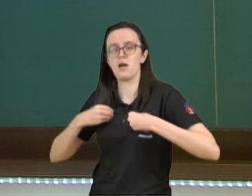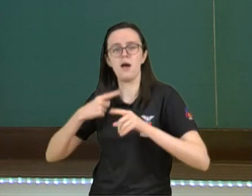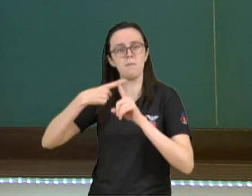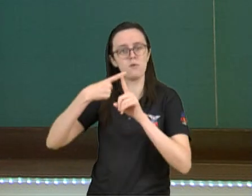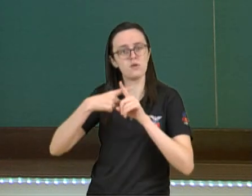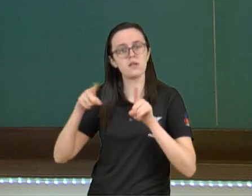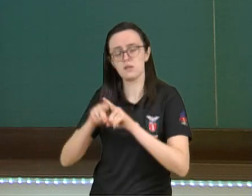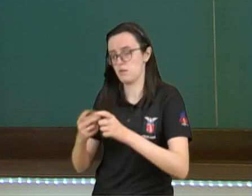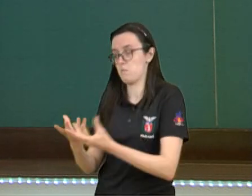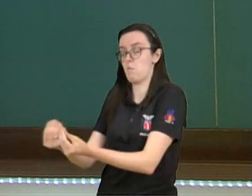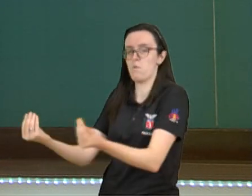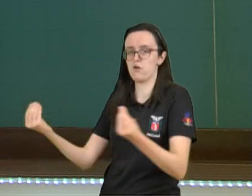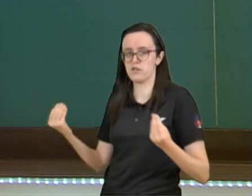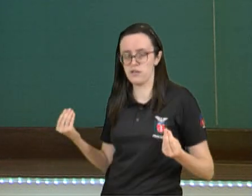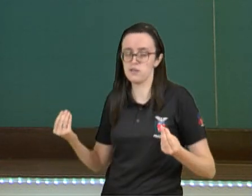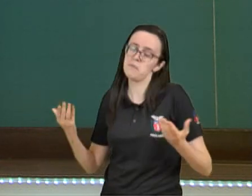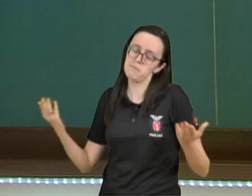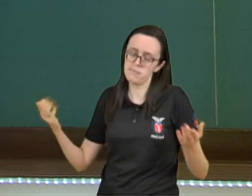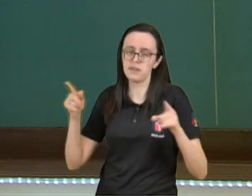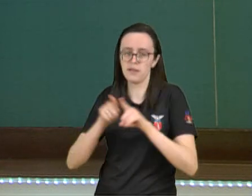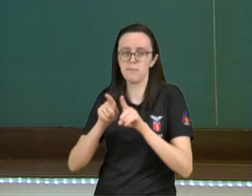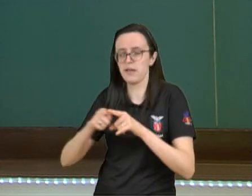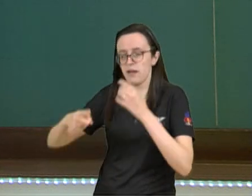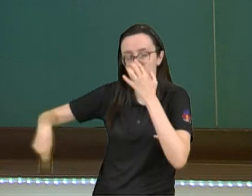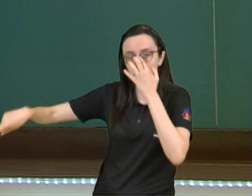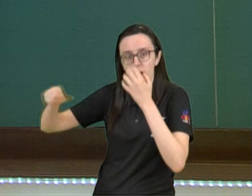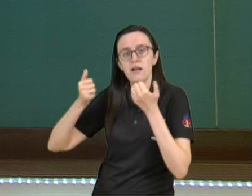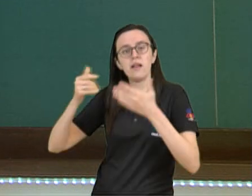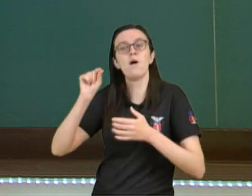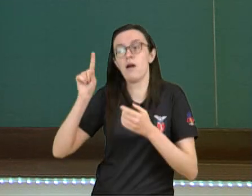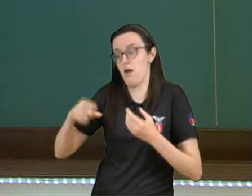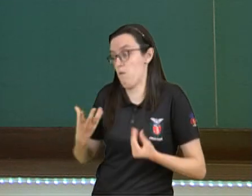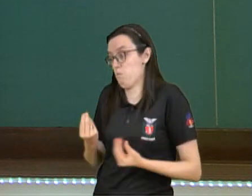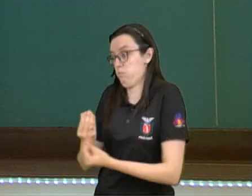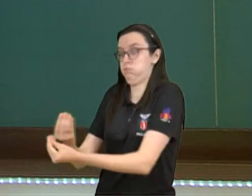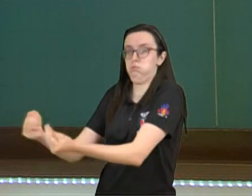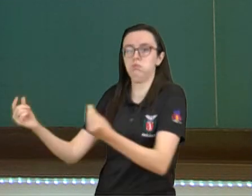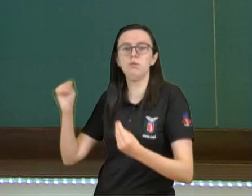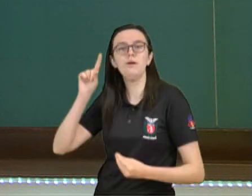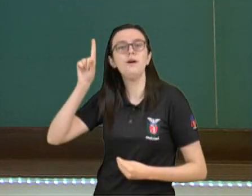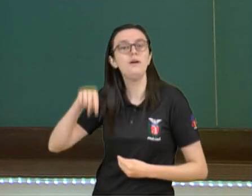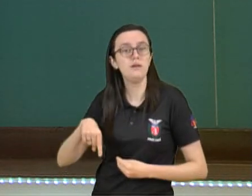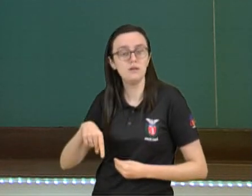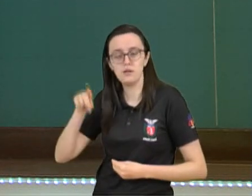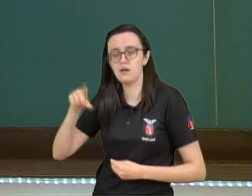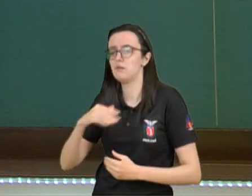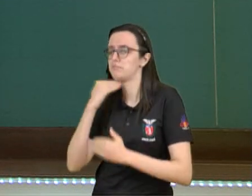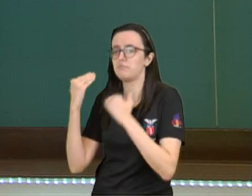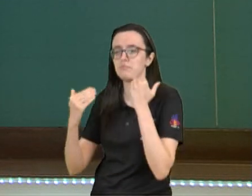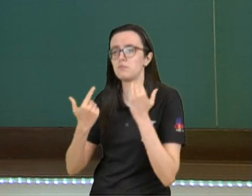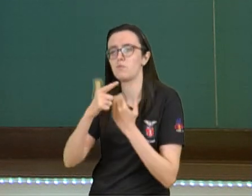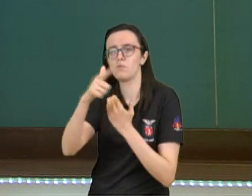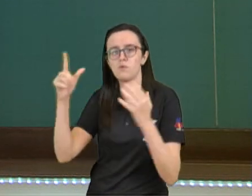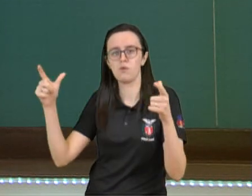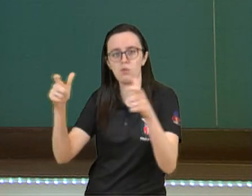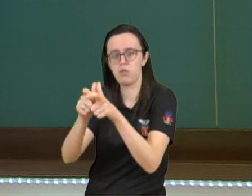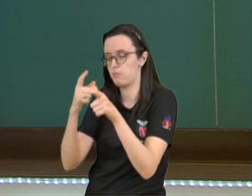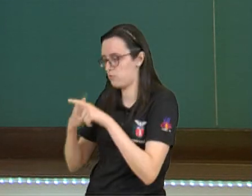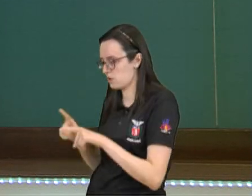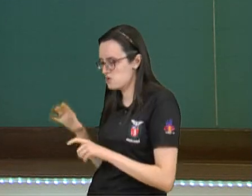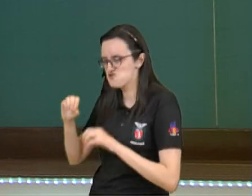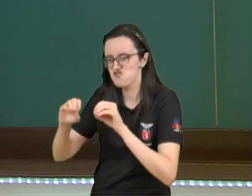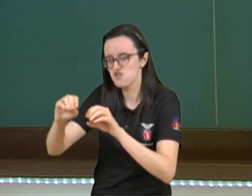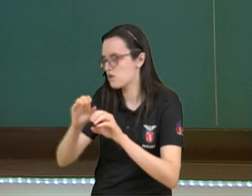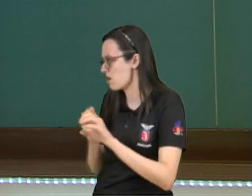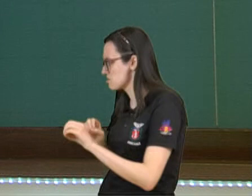tem essa grande quantidade. E daí também elas causam pela quantidade, a mortalidade de outros exemplares porque elas estão